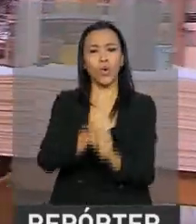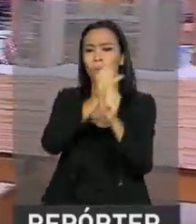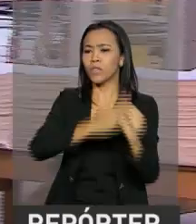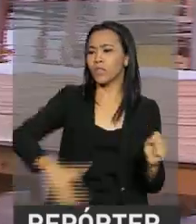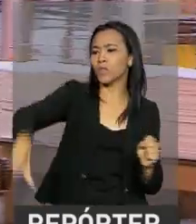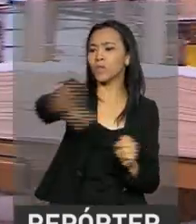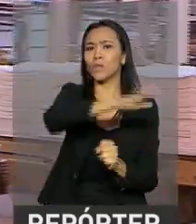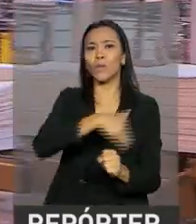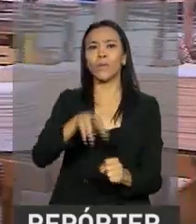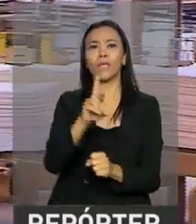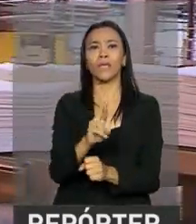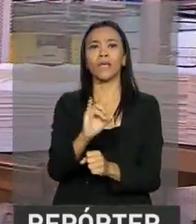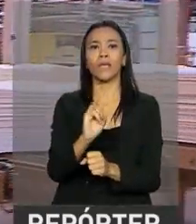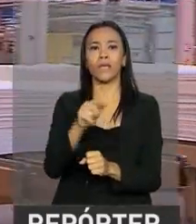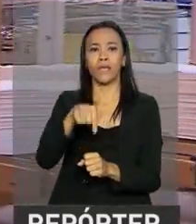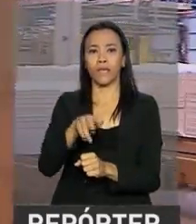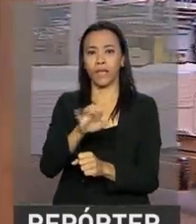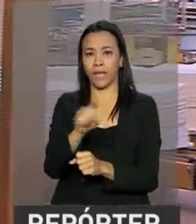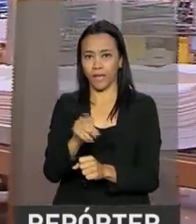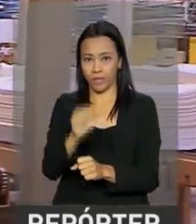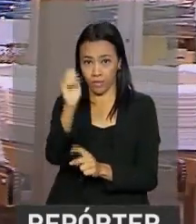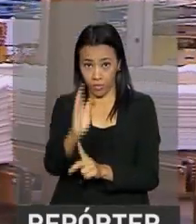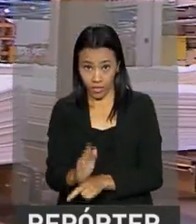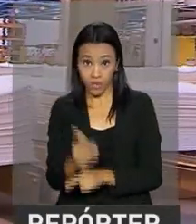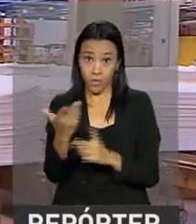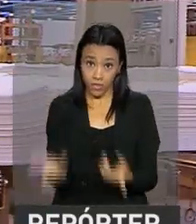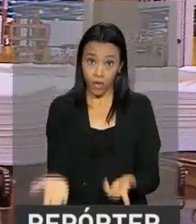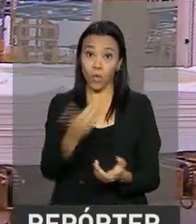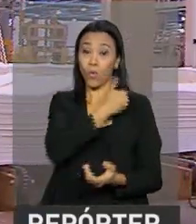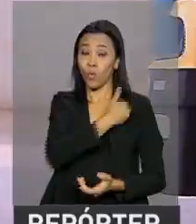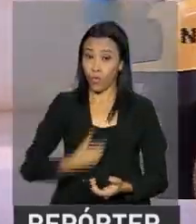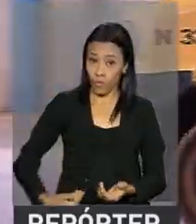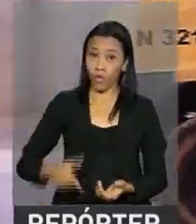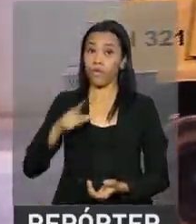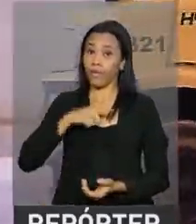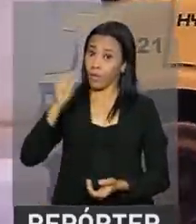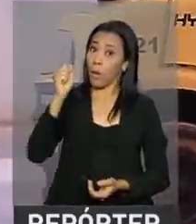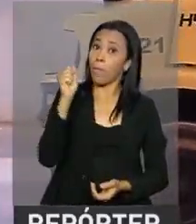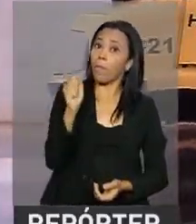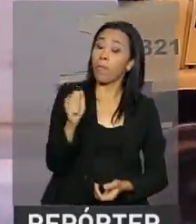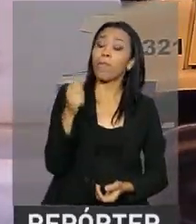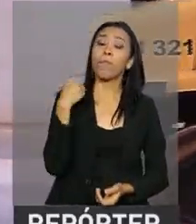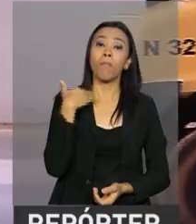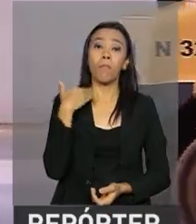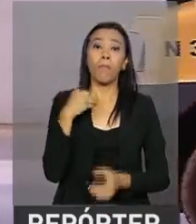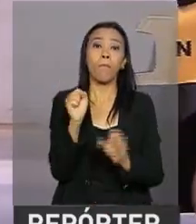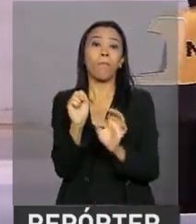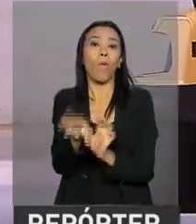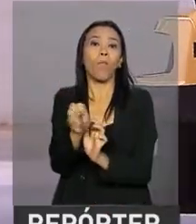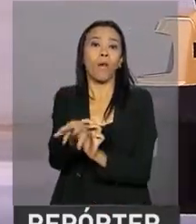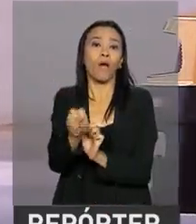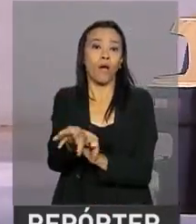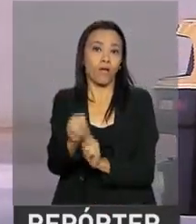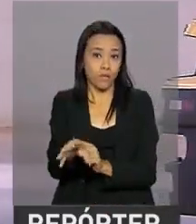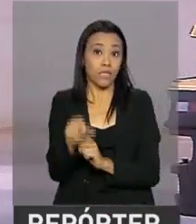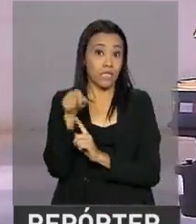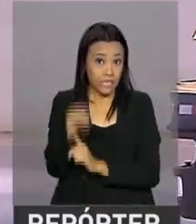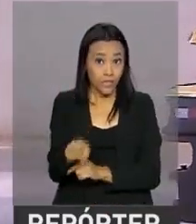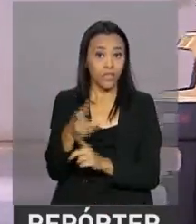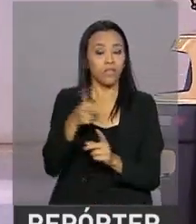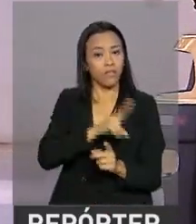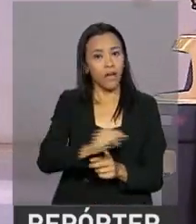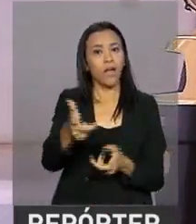riquezas produzidas no país O governo vai ter uma poupança maior esse valor será usado para controlar a dívida